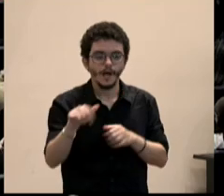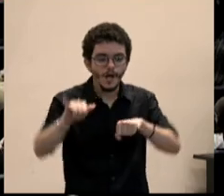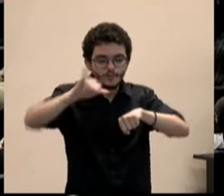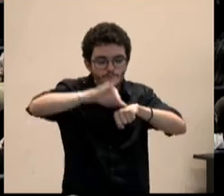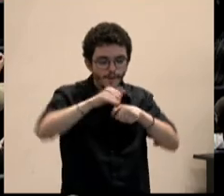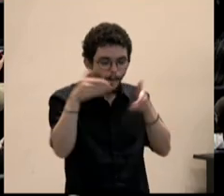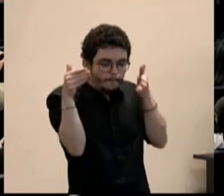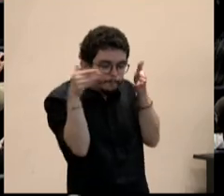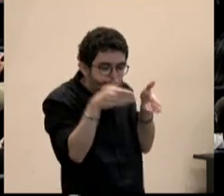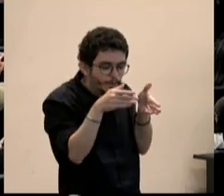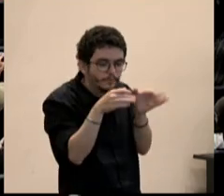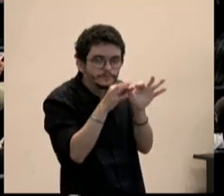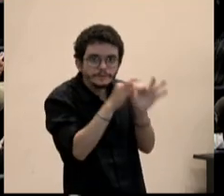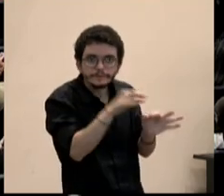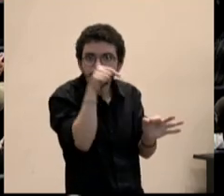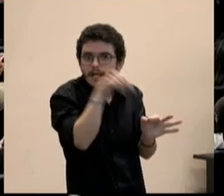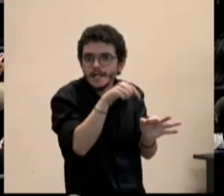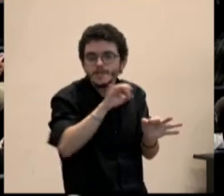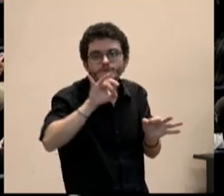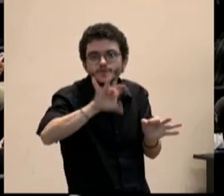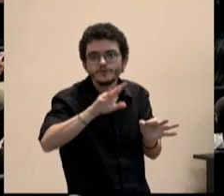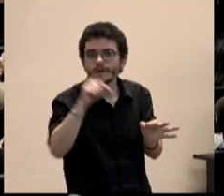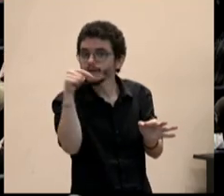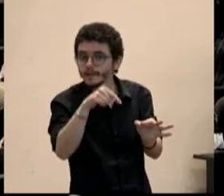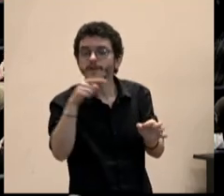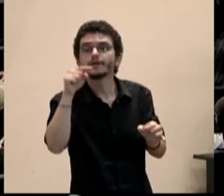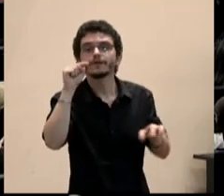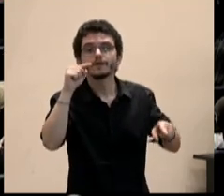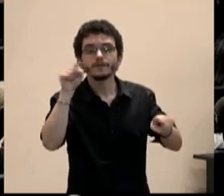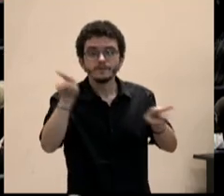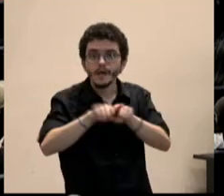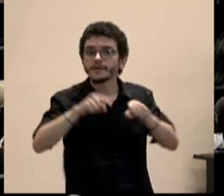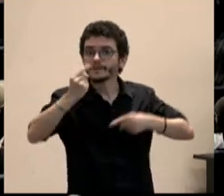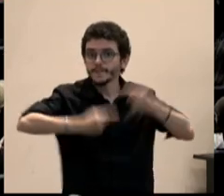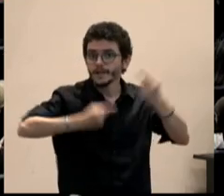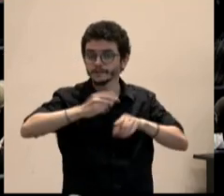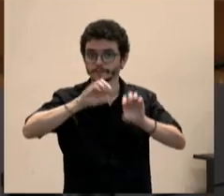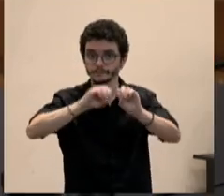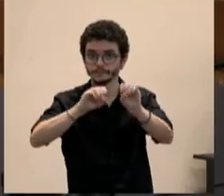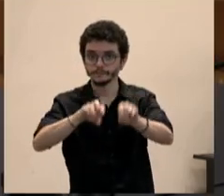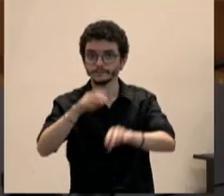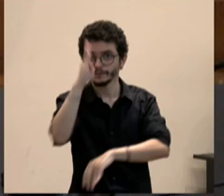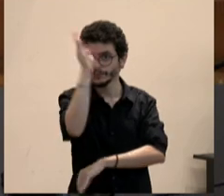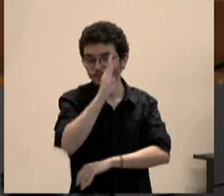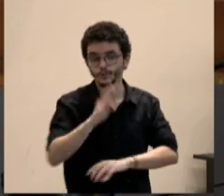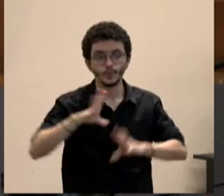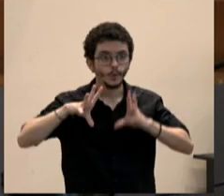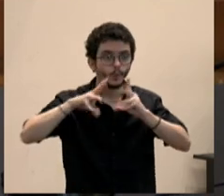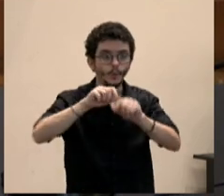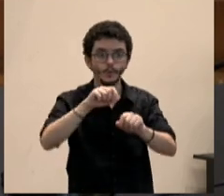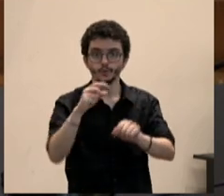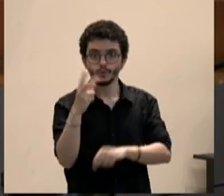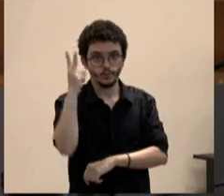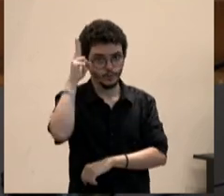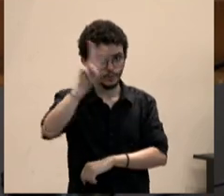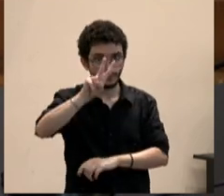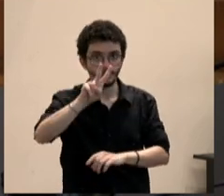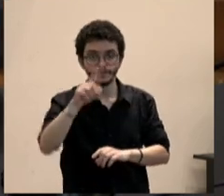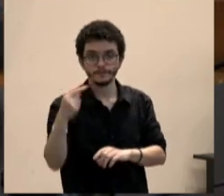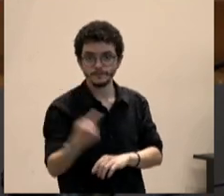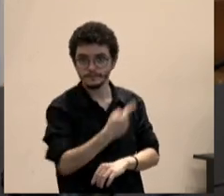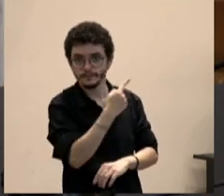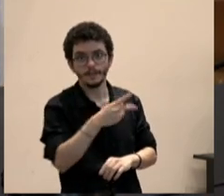concentrado. Isso é discutir também a educação brasileira. Então, tudo que veio aqui nesses dois dias vai para